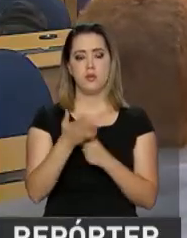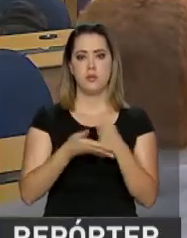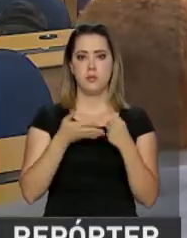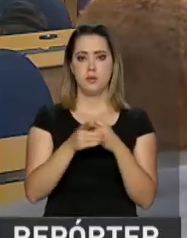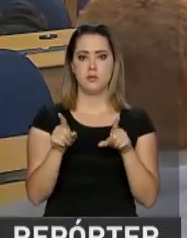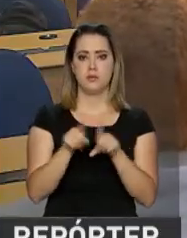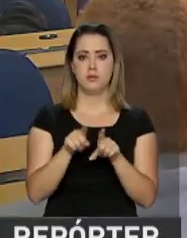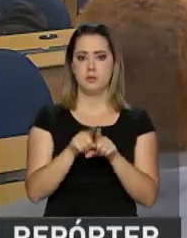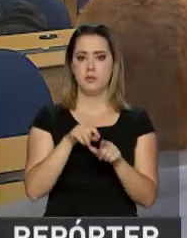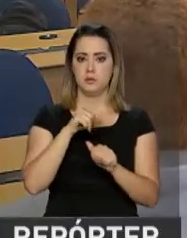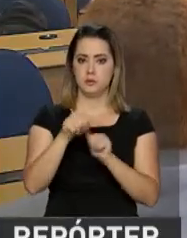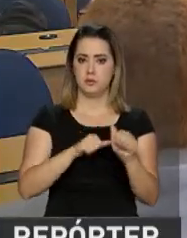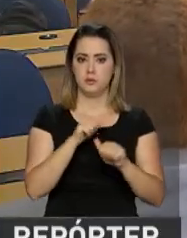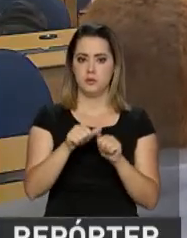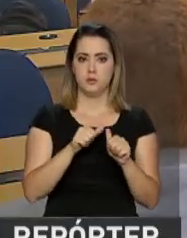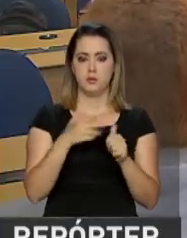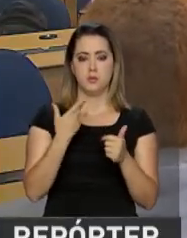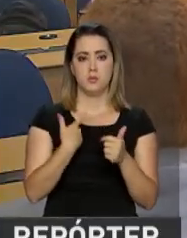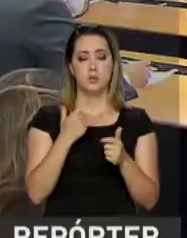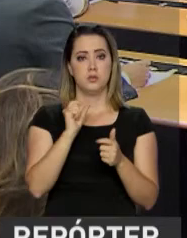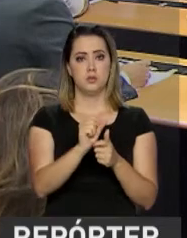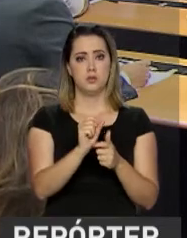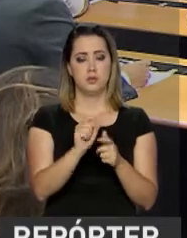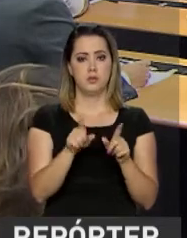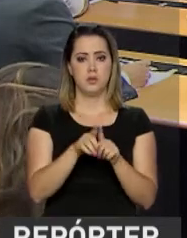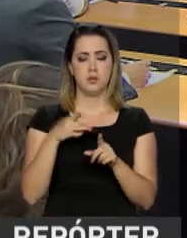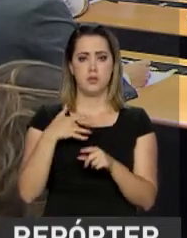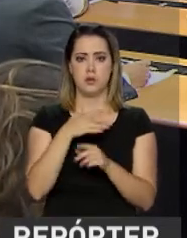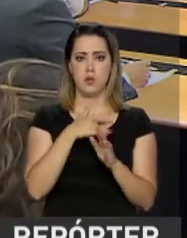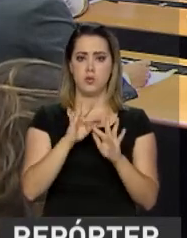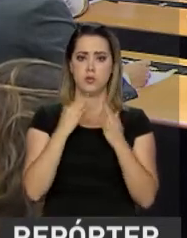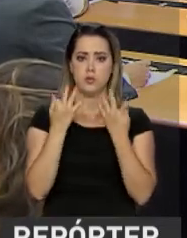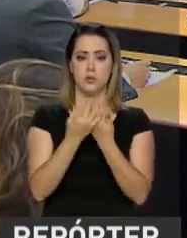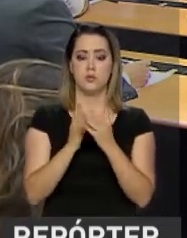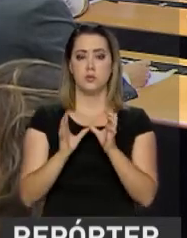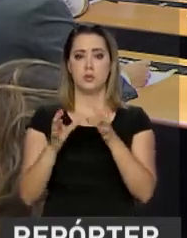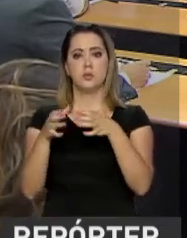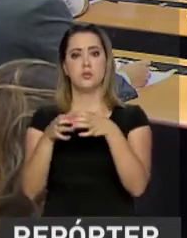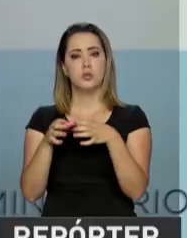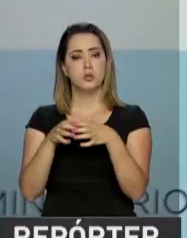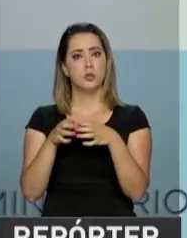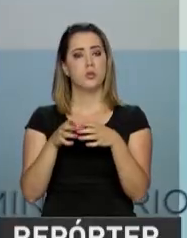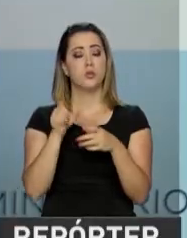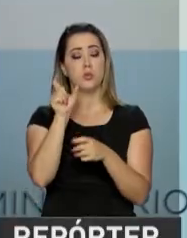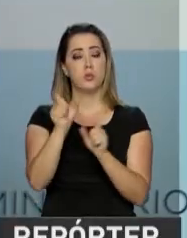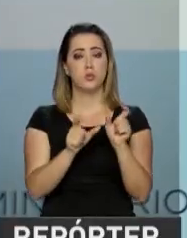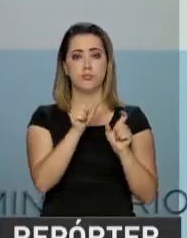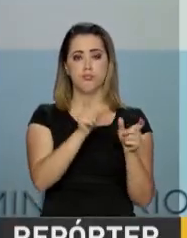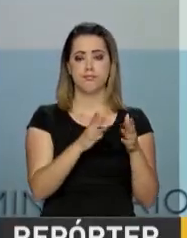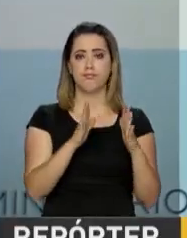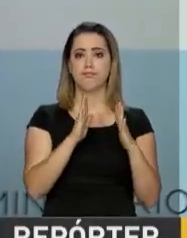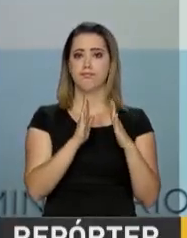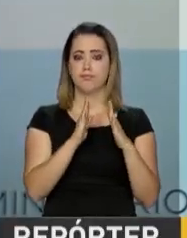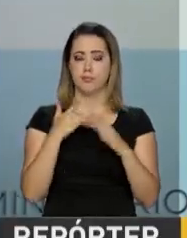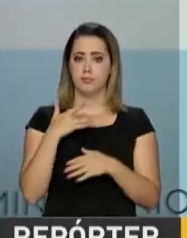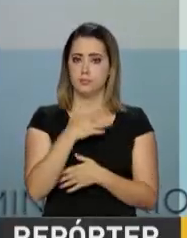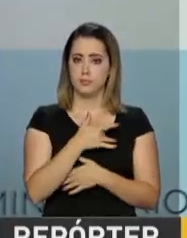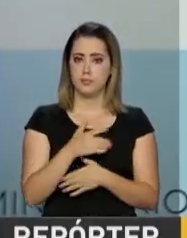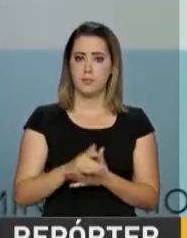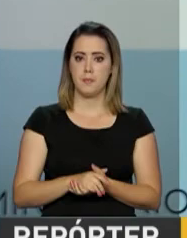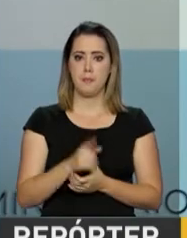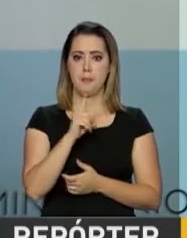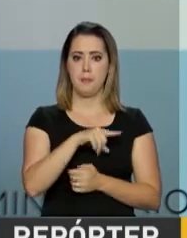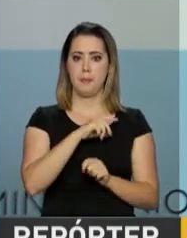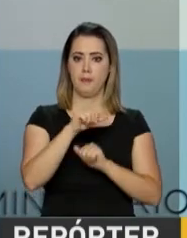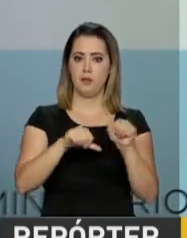previstas mudanças no programa saúde da família e no trabalho dos agentes de saúde uma importante mudança integração da atenção